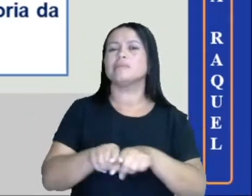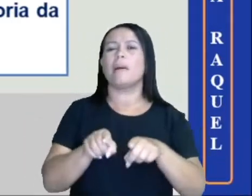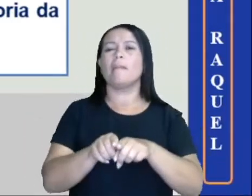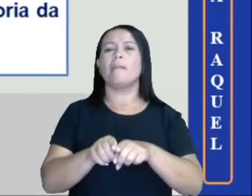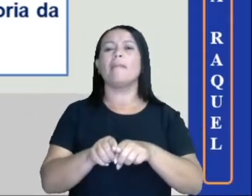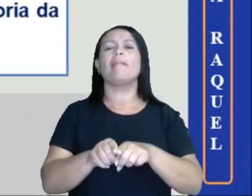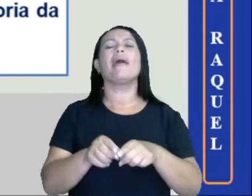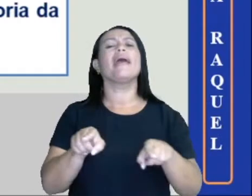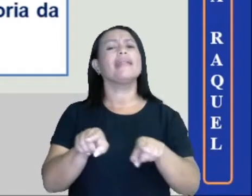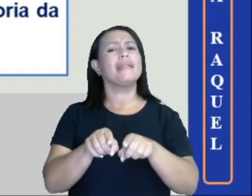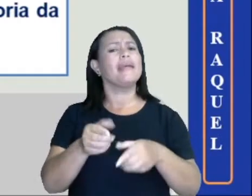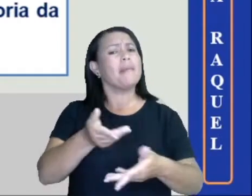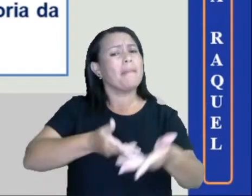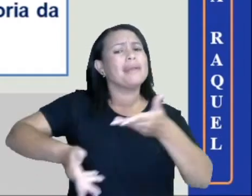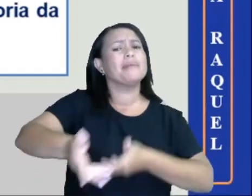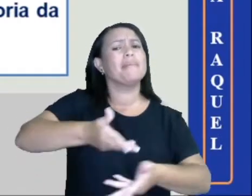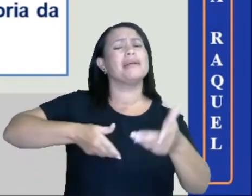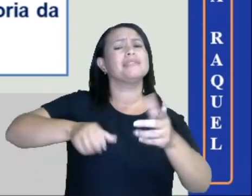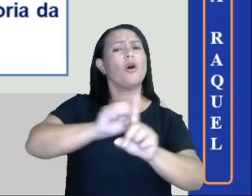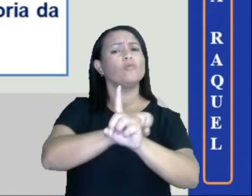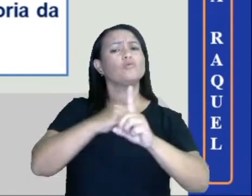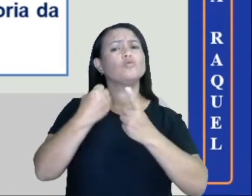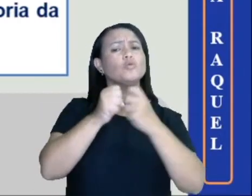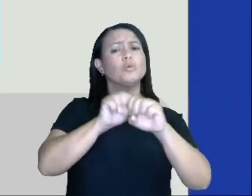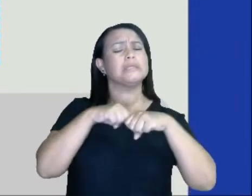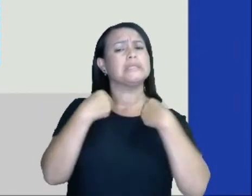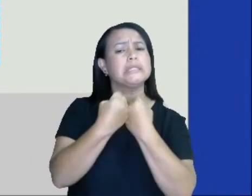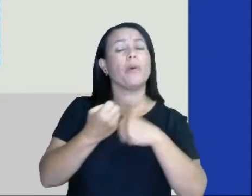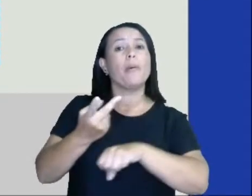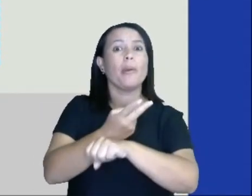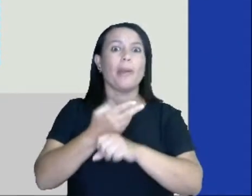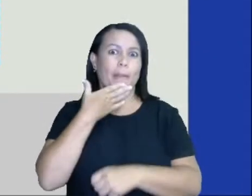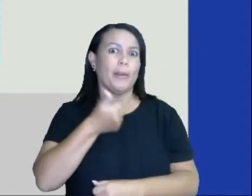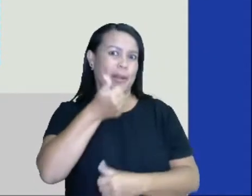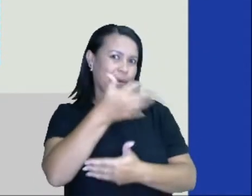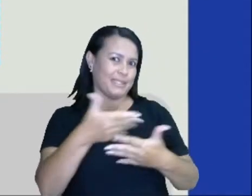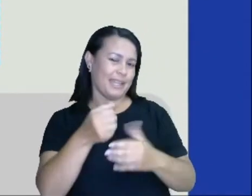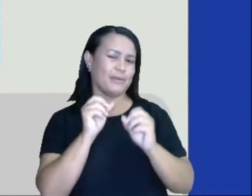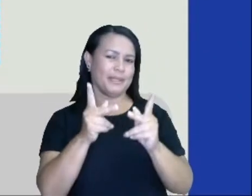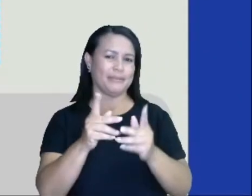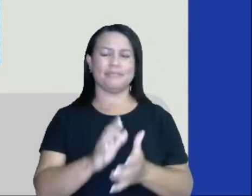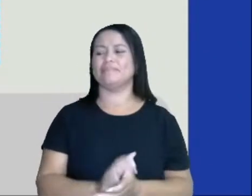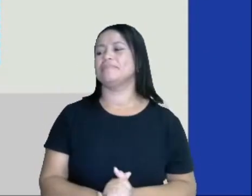de participação social para a gente buscar melhorias para aquela cidade, tá bom?